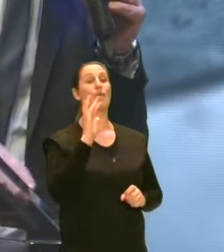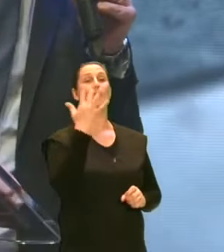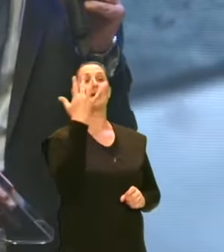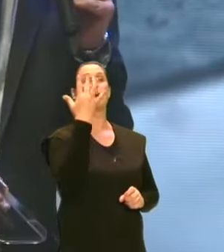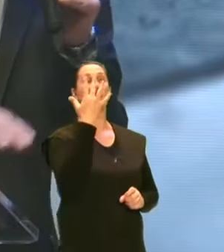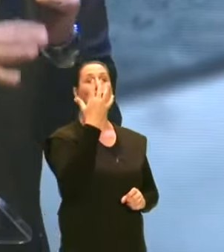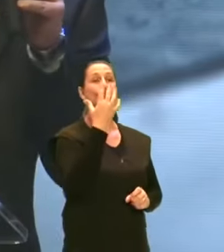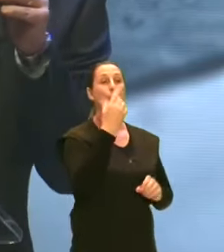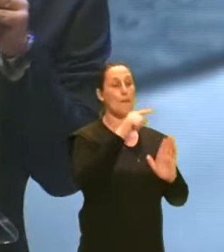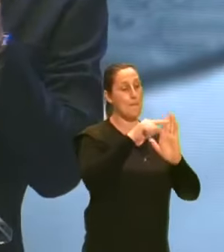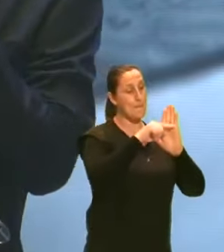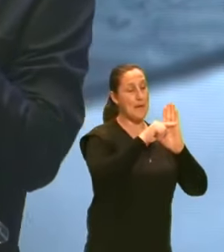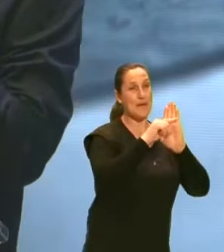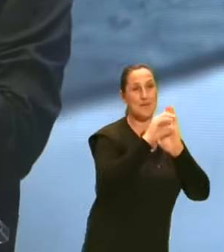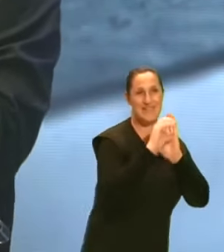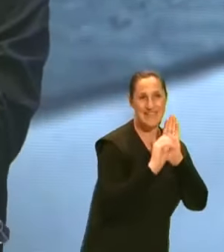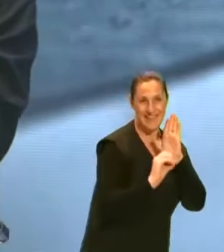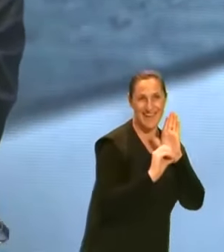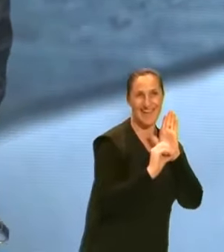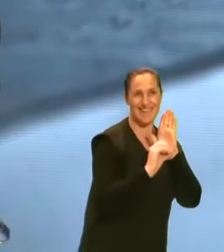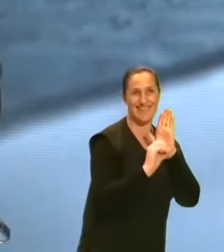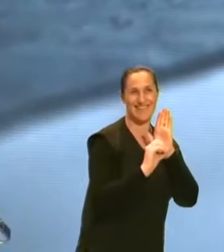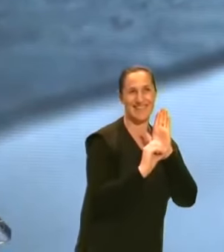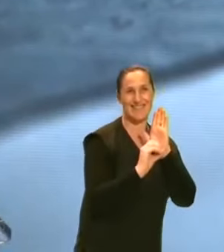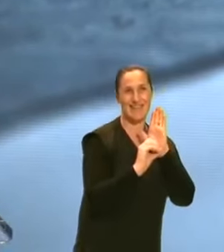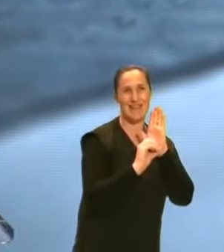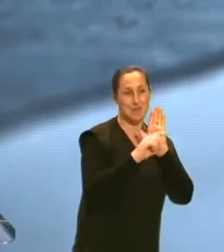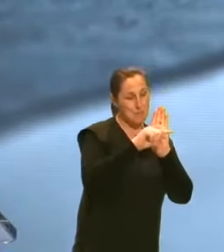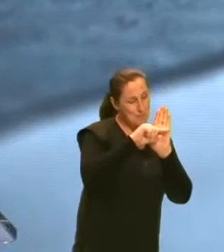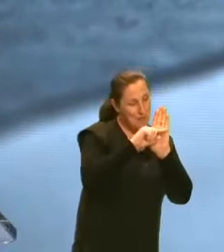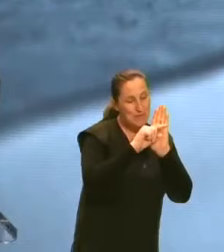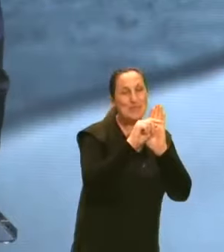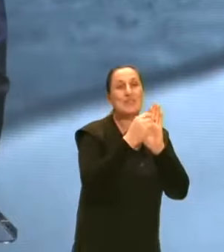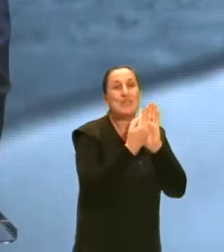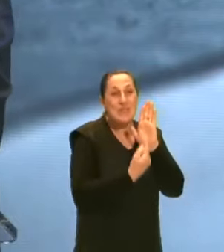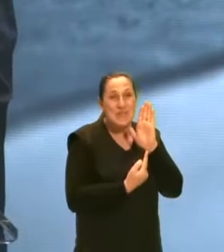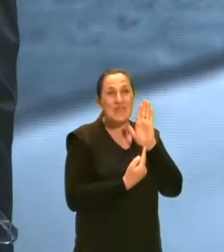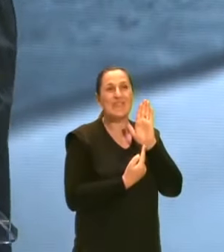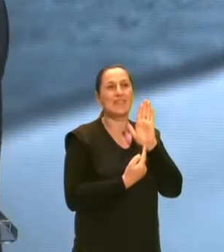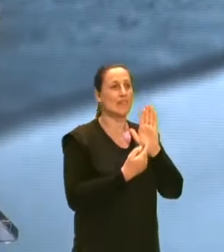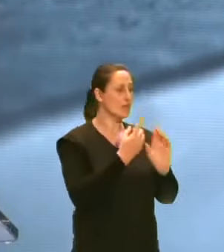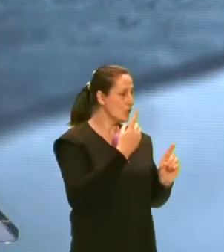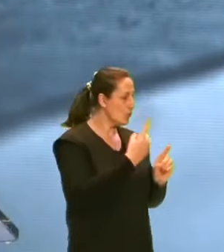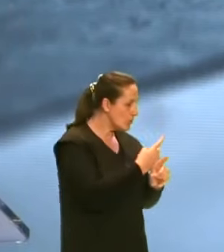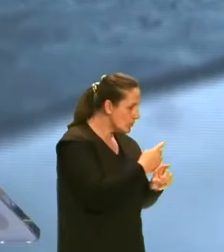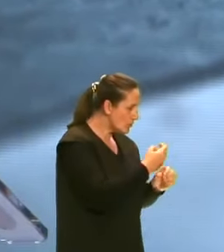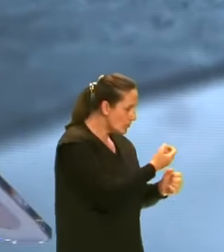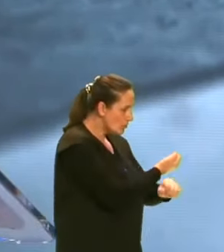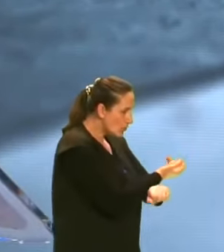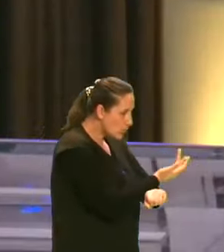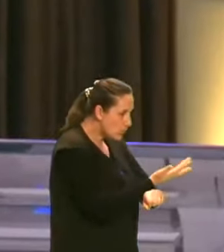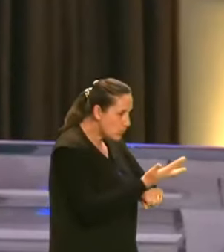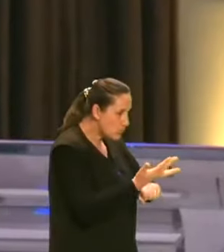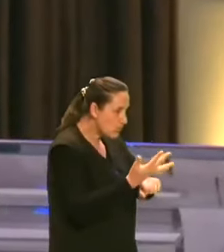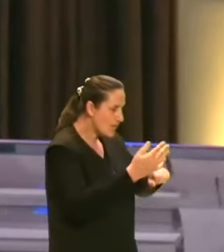grau. É lindo. Nós vamos vendo e contemplando essa criação de Deus. Outro dia eu fui no passeio do